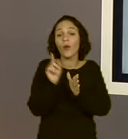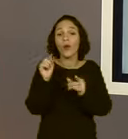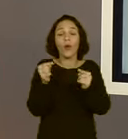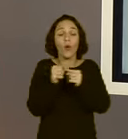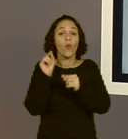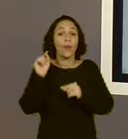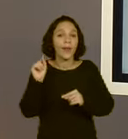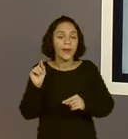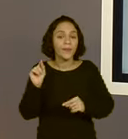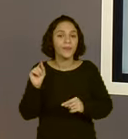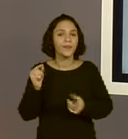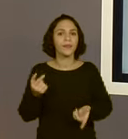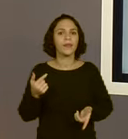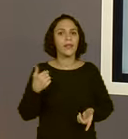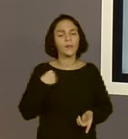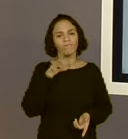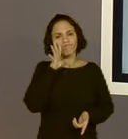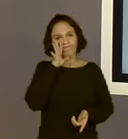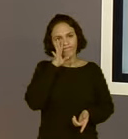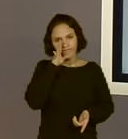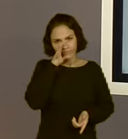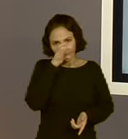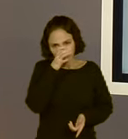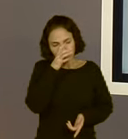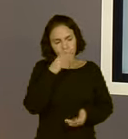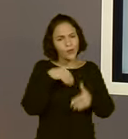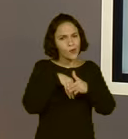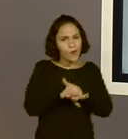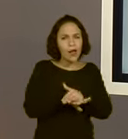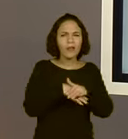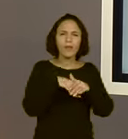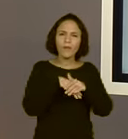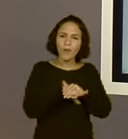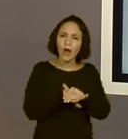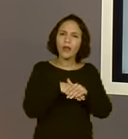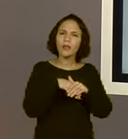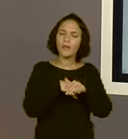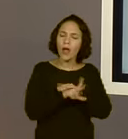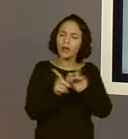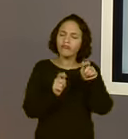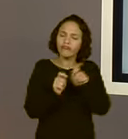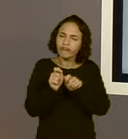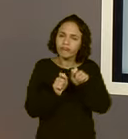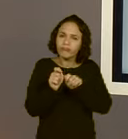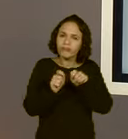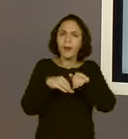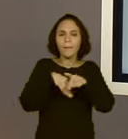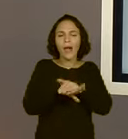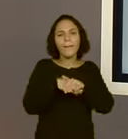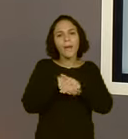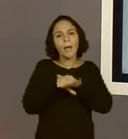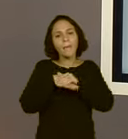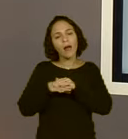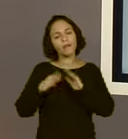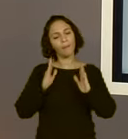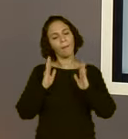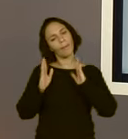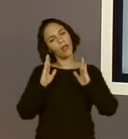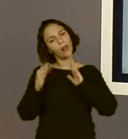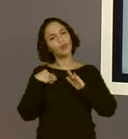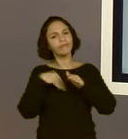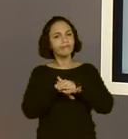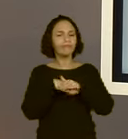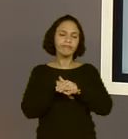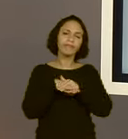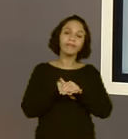combinação, né, de persistência, perseverança, né, muitas economias que eu fui fazendo ao longo de um tempo